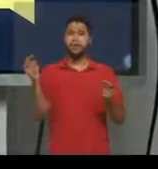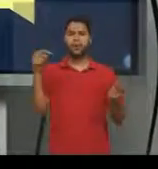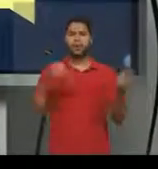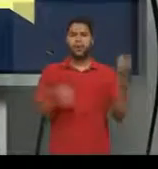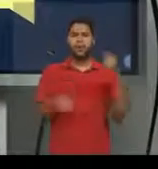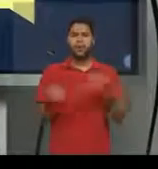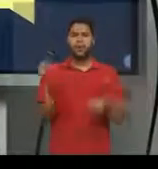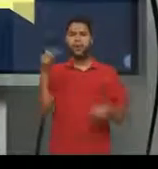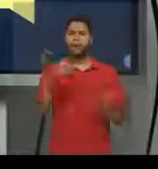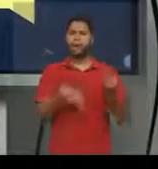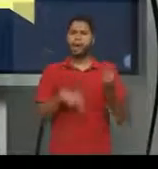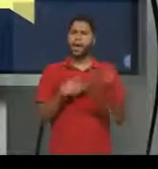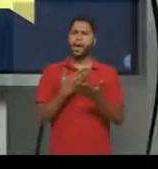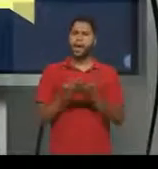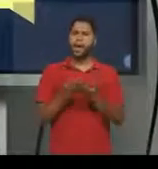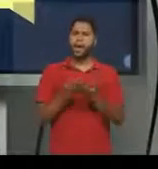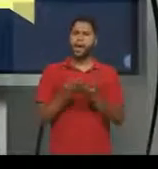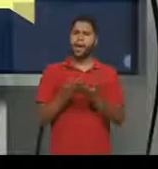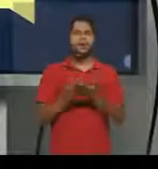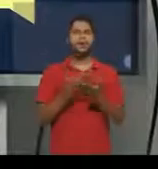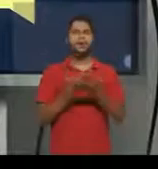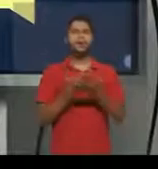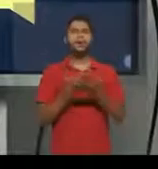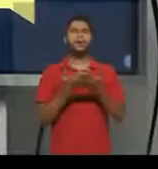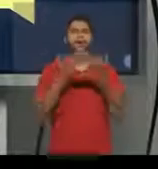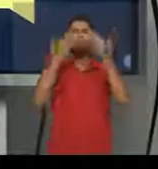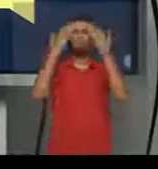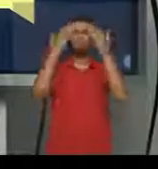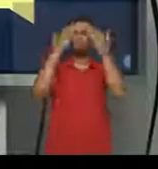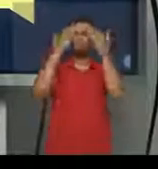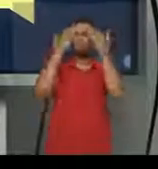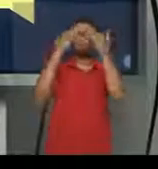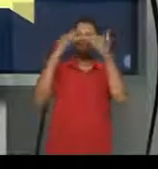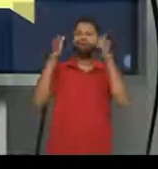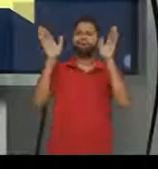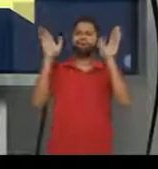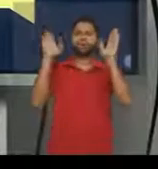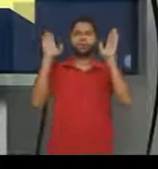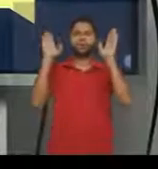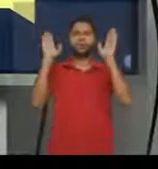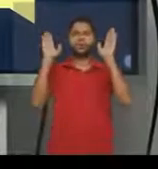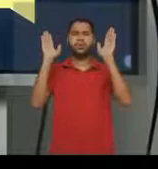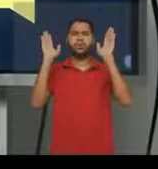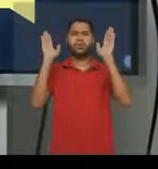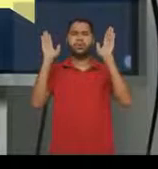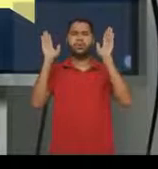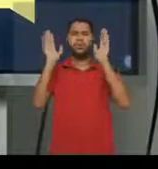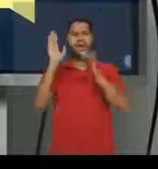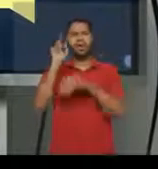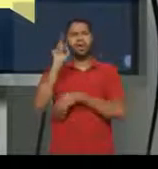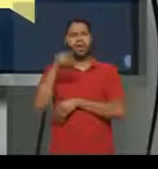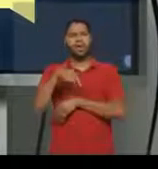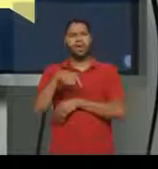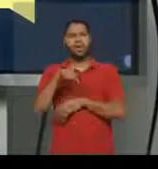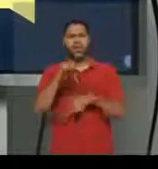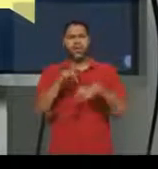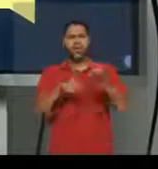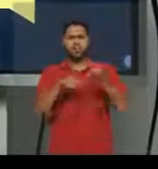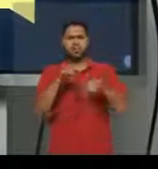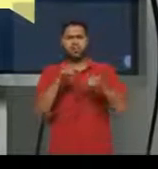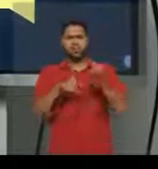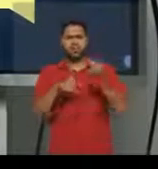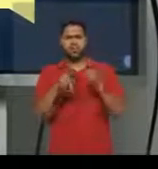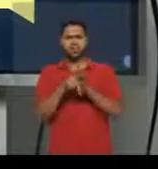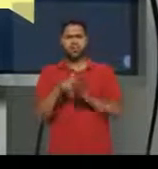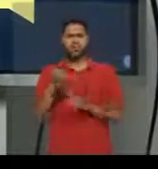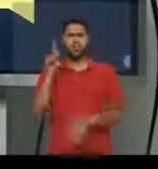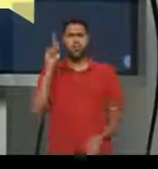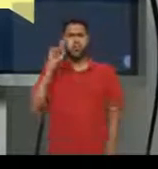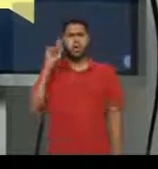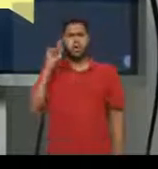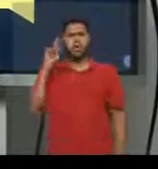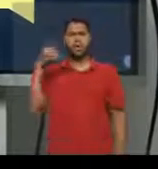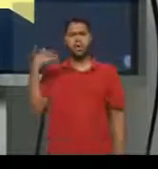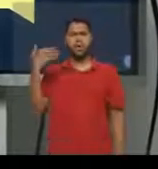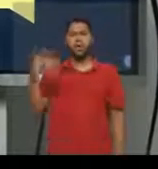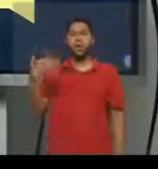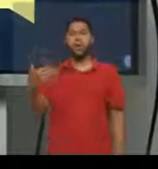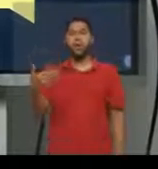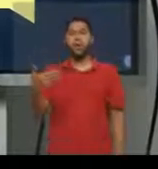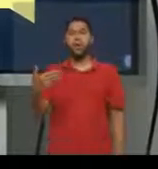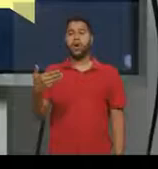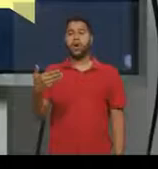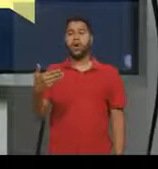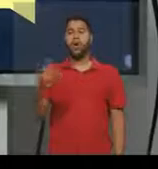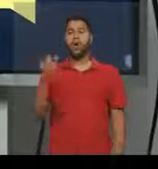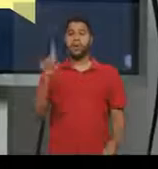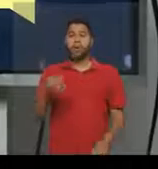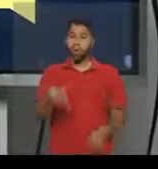essa aula com a mente aberta, não está enxergando isso aqui mais como um objeto utilitário. ela é